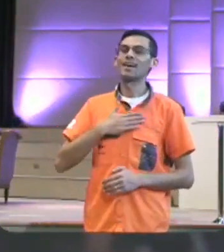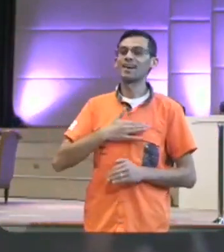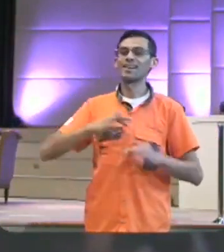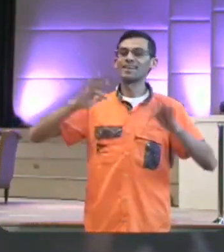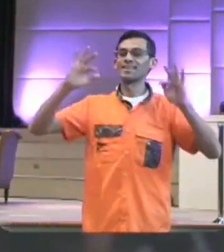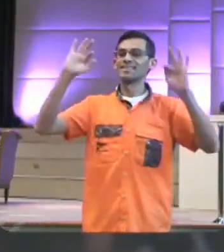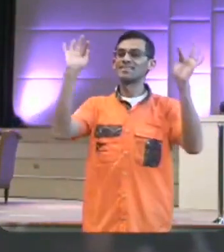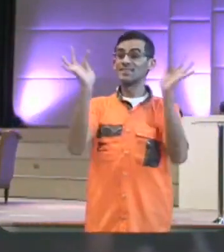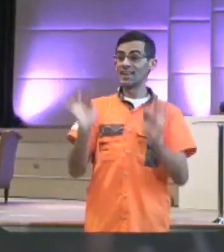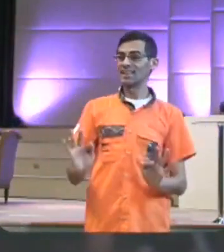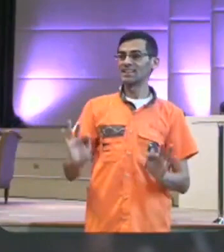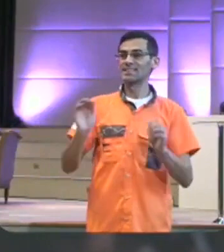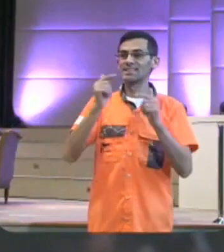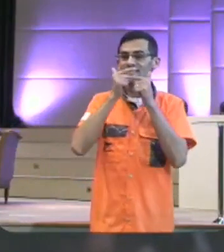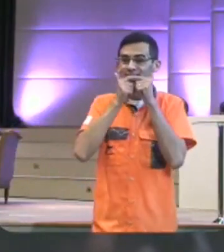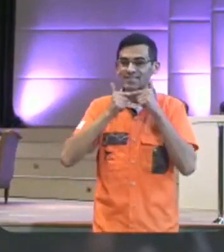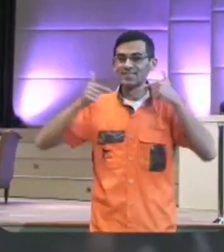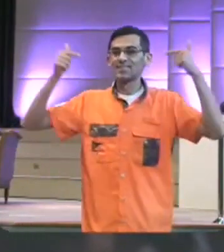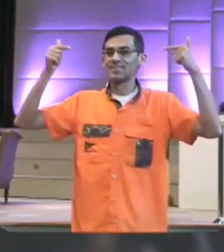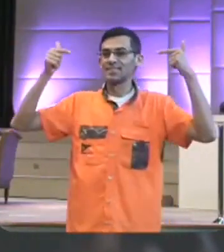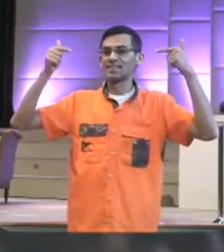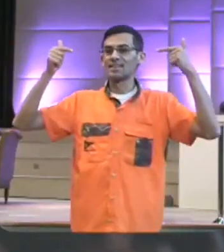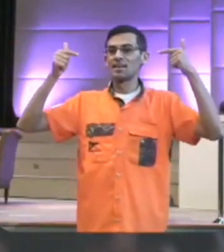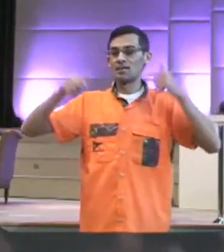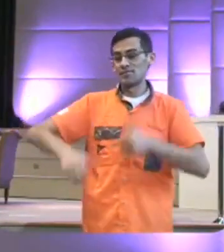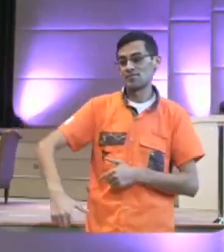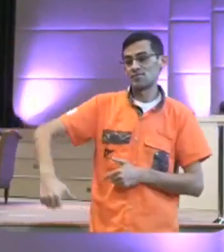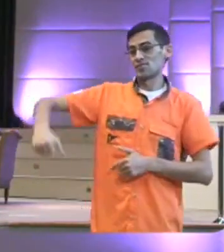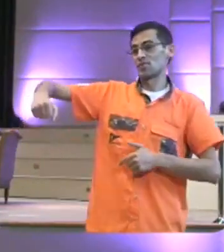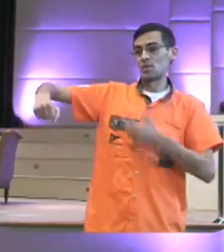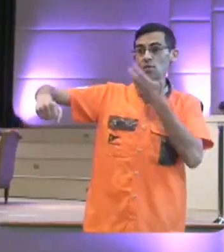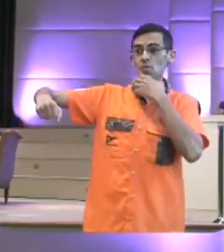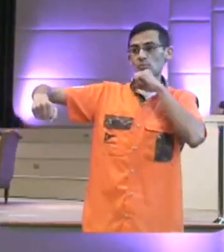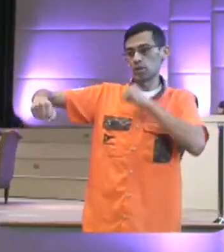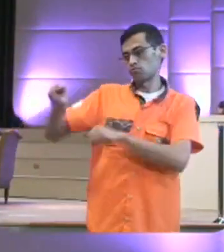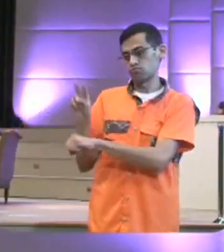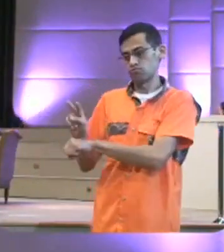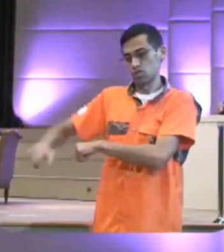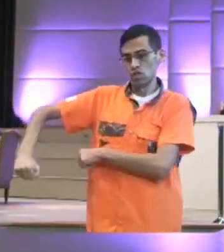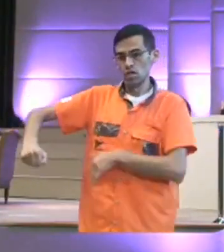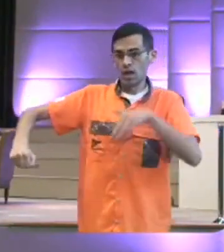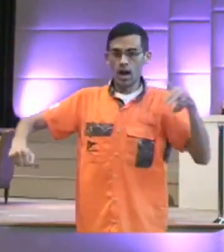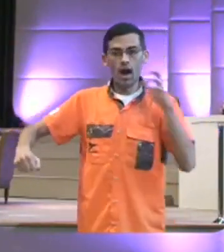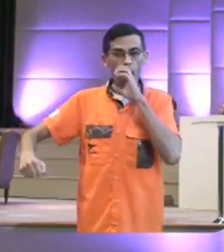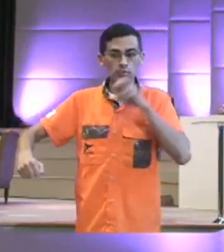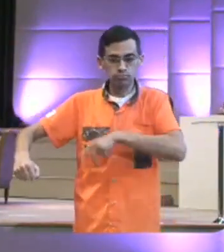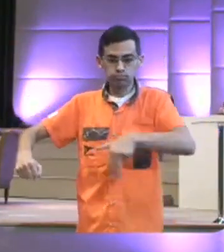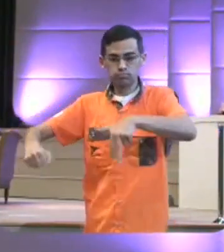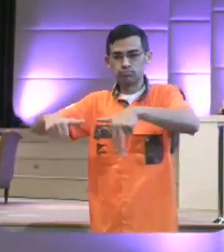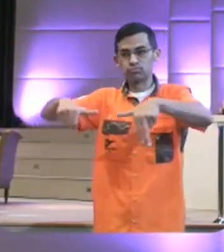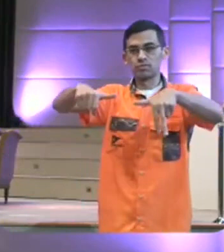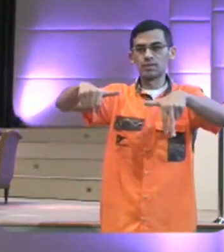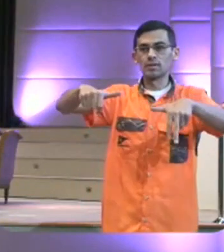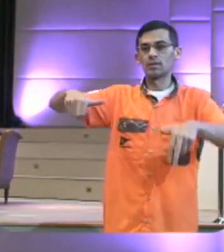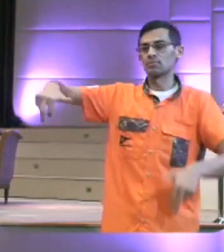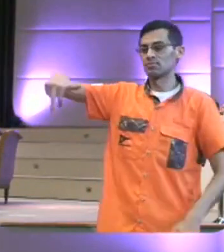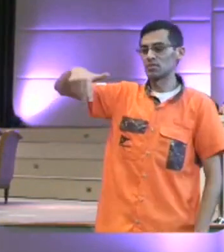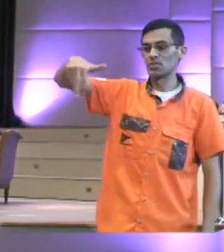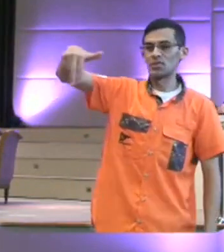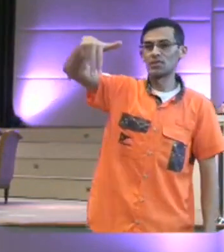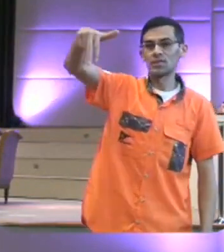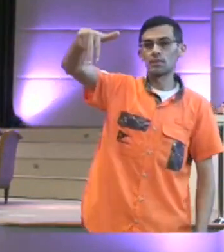curtindo aquele momento de ser erguida nos braços do pai e poder andar nas